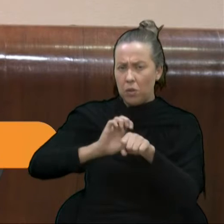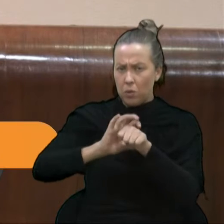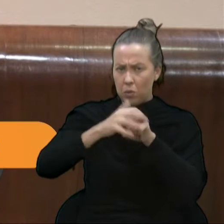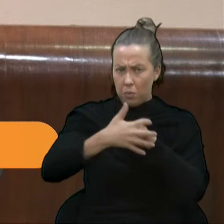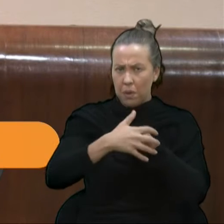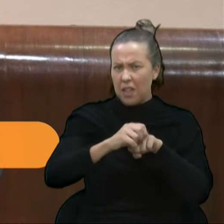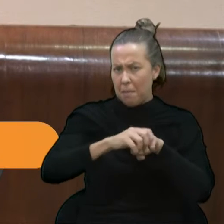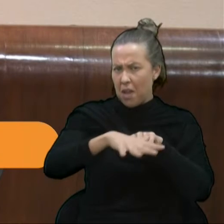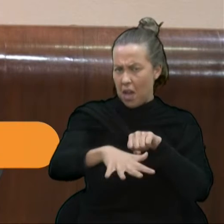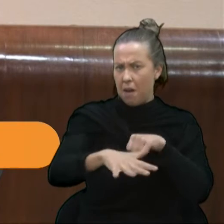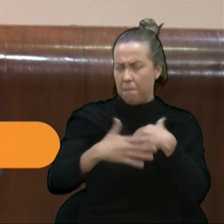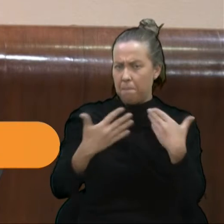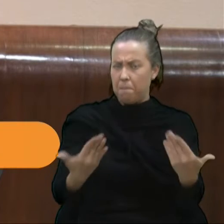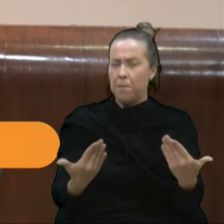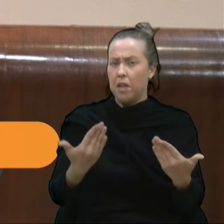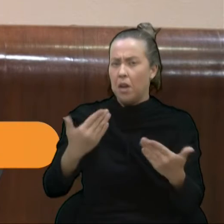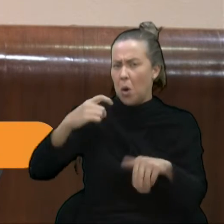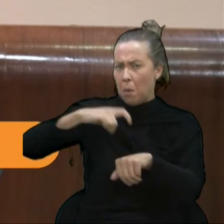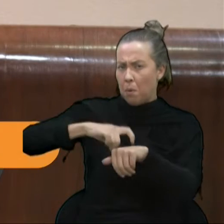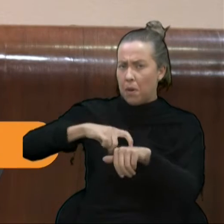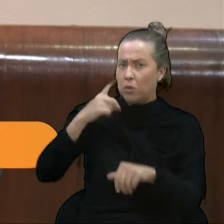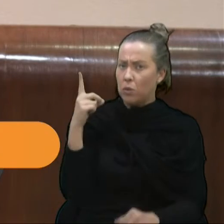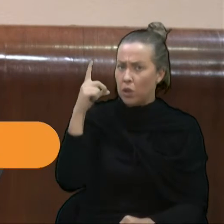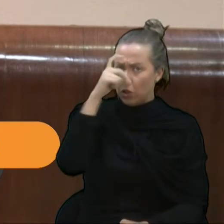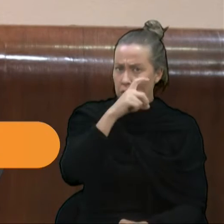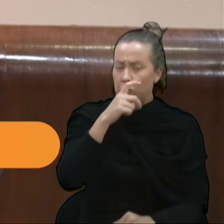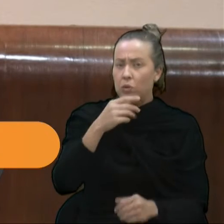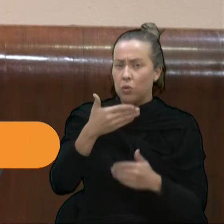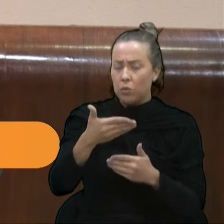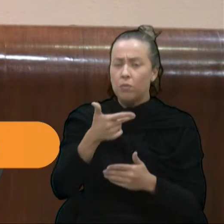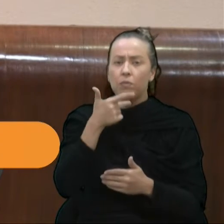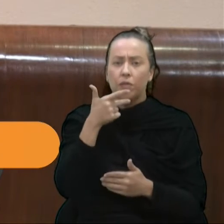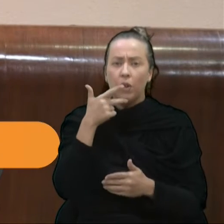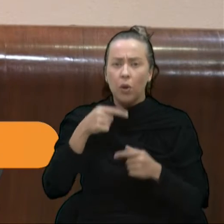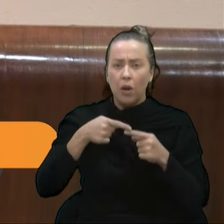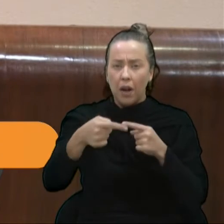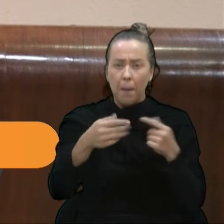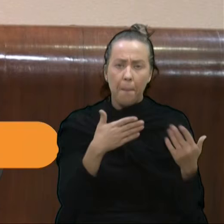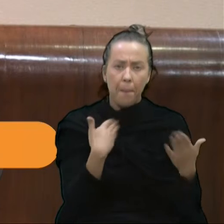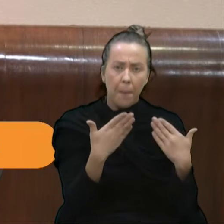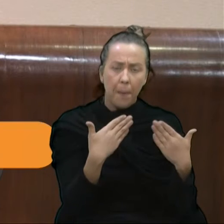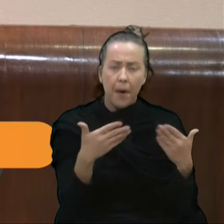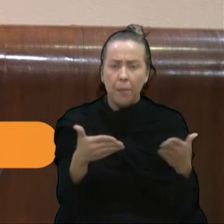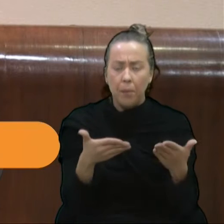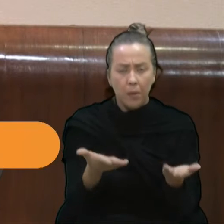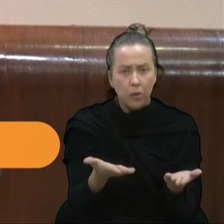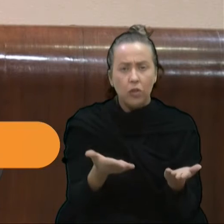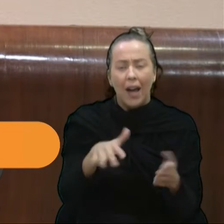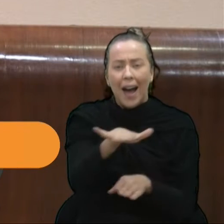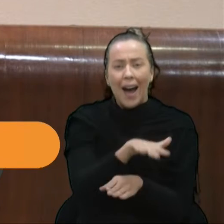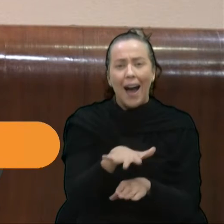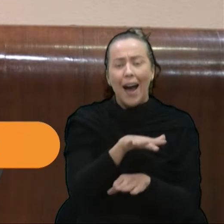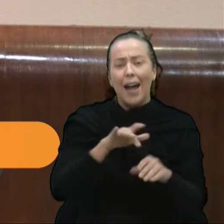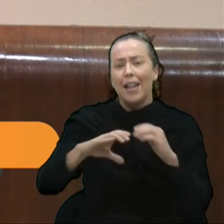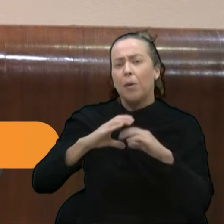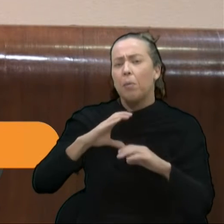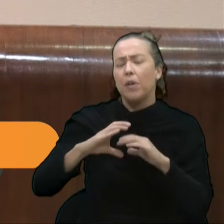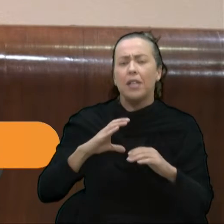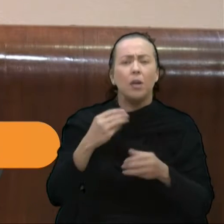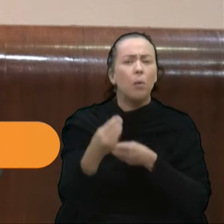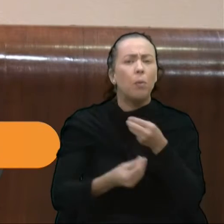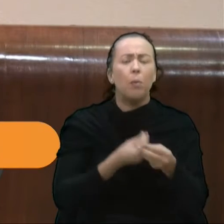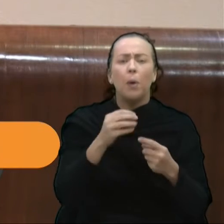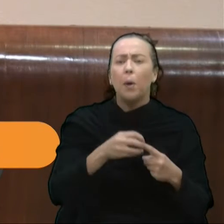pensa em um momento difícil também, como você mencionou durante esse nosso bate-papo hoje, para os meios de comunicação, principalmente